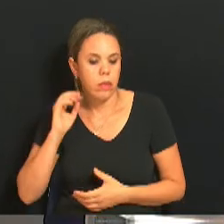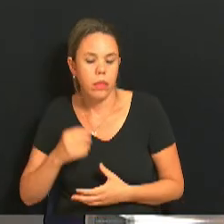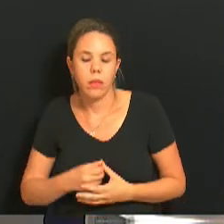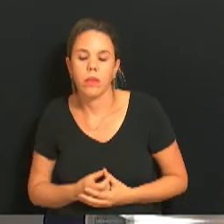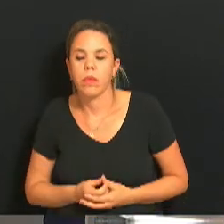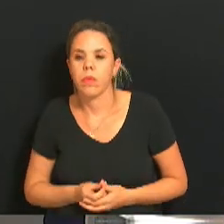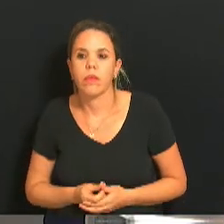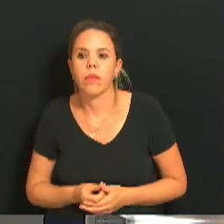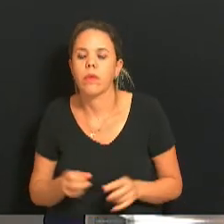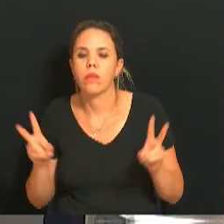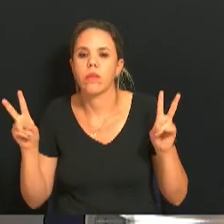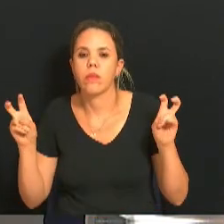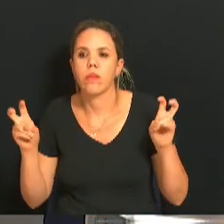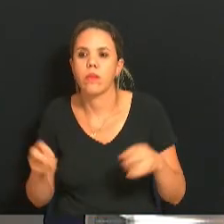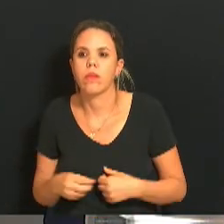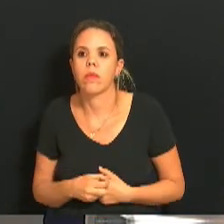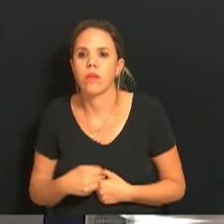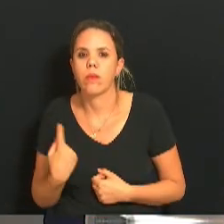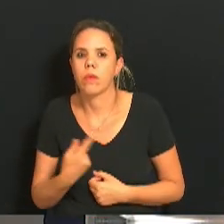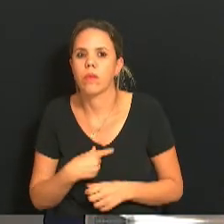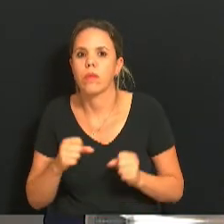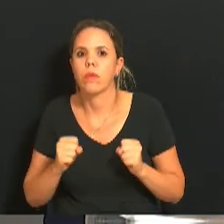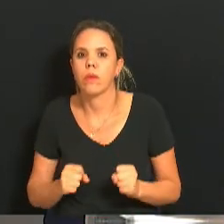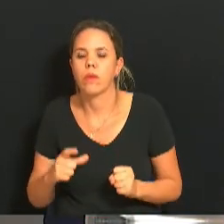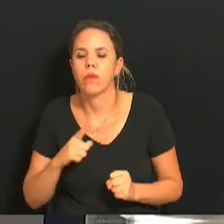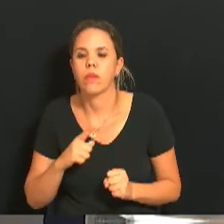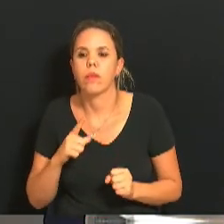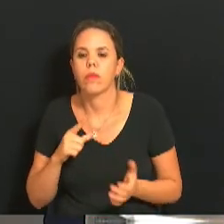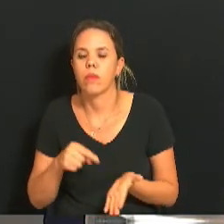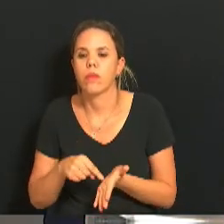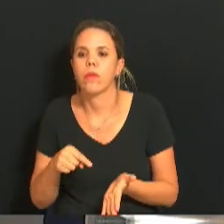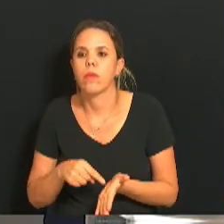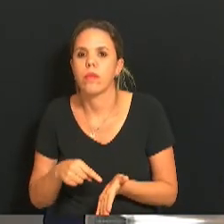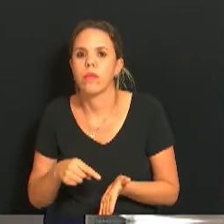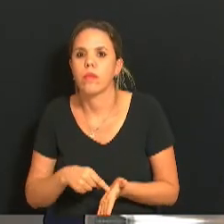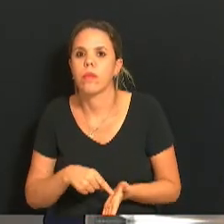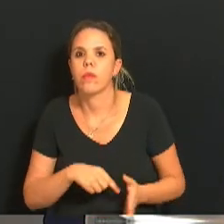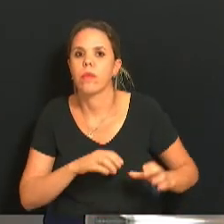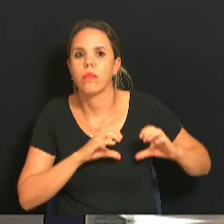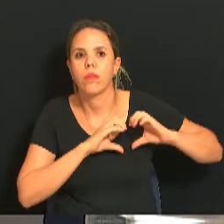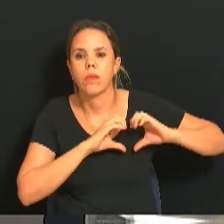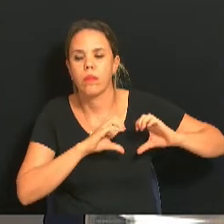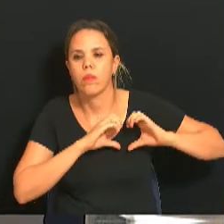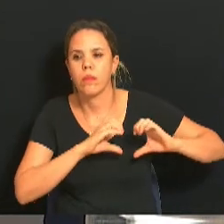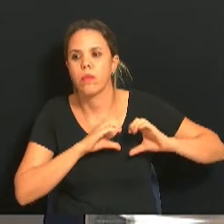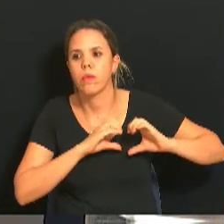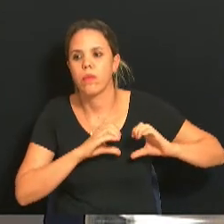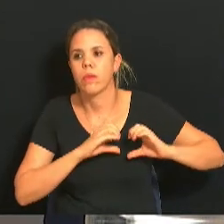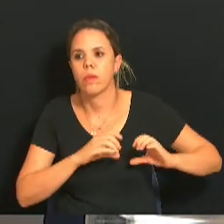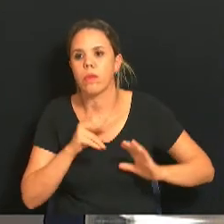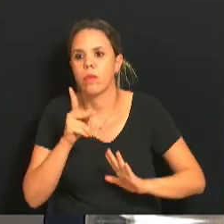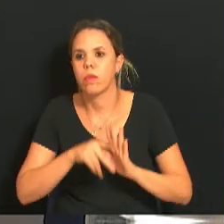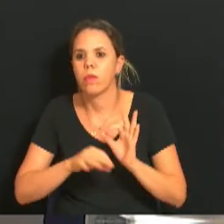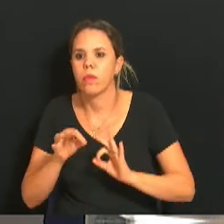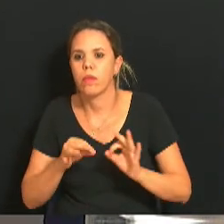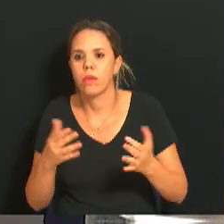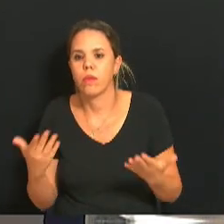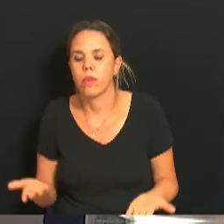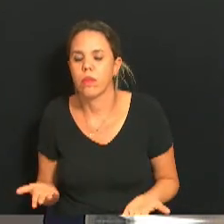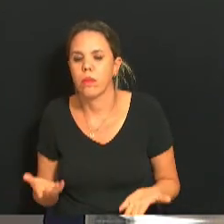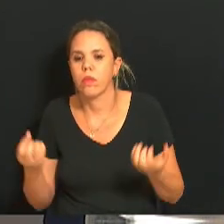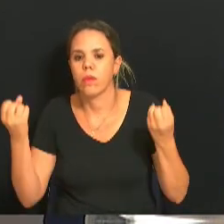no a suco Tang nós possamos ter irmão e no coração aquilo que será esse projeto